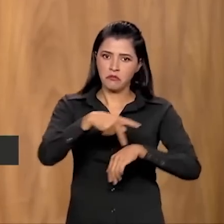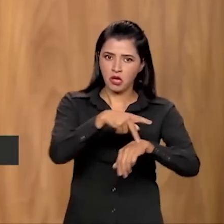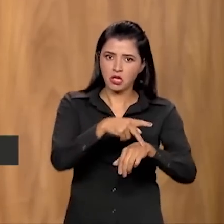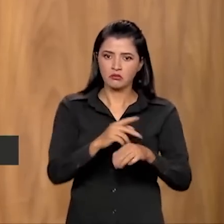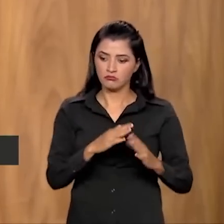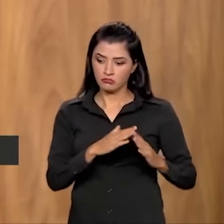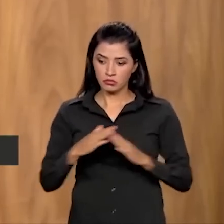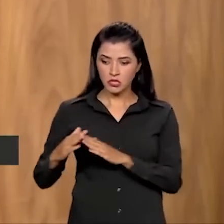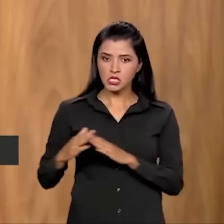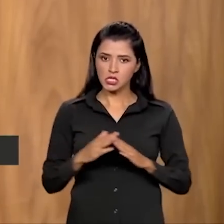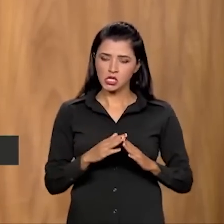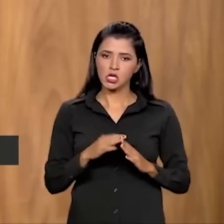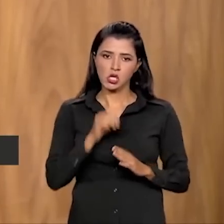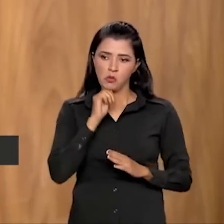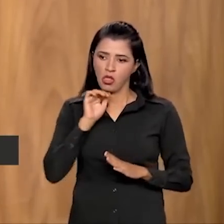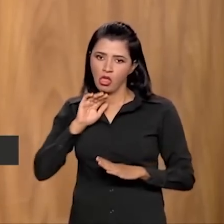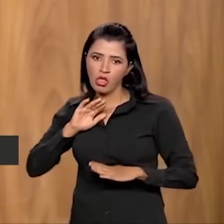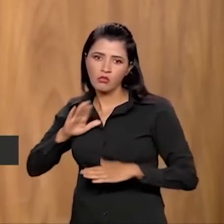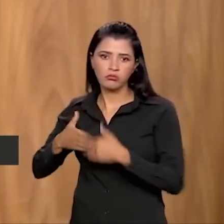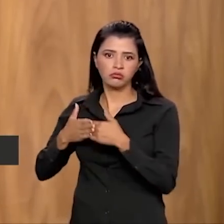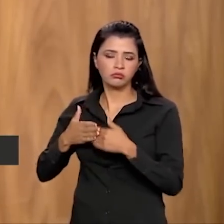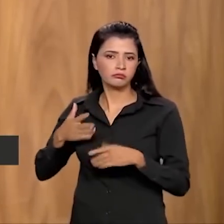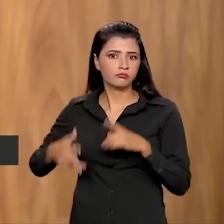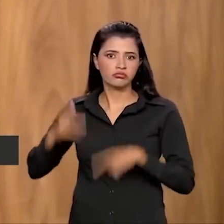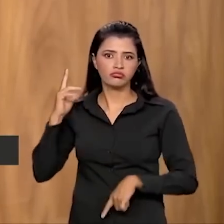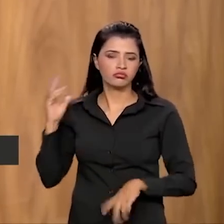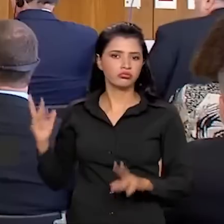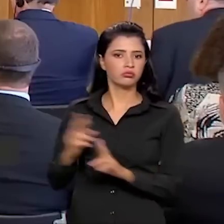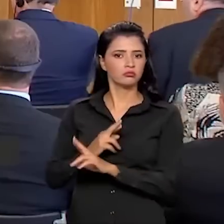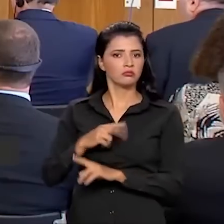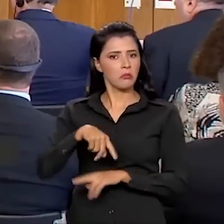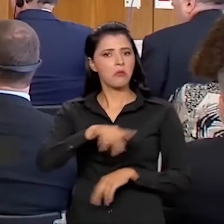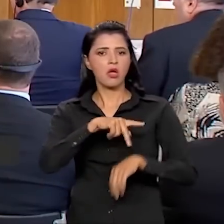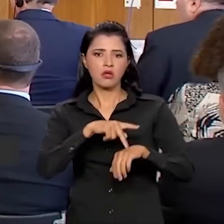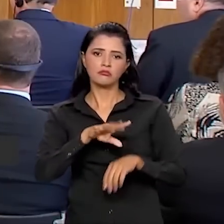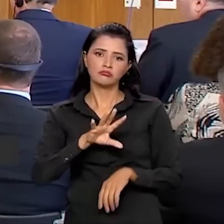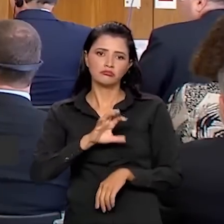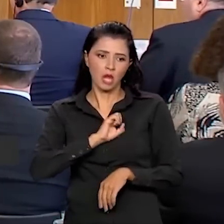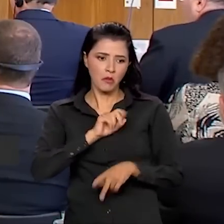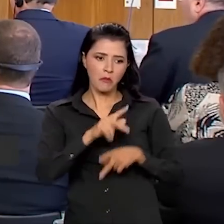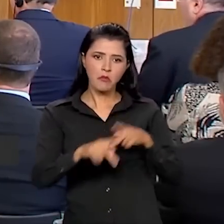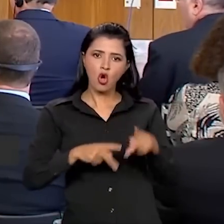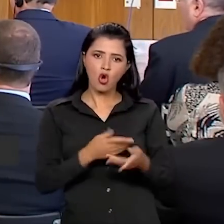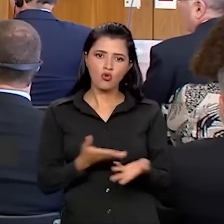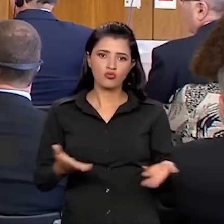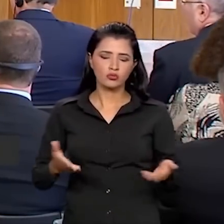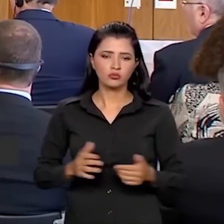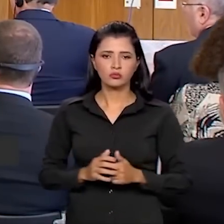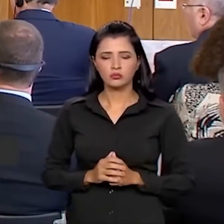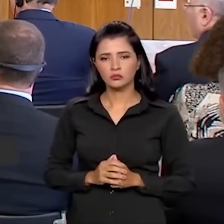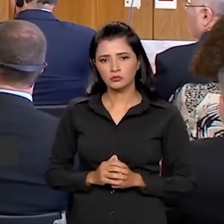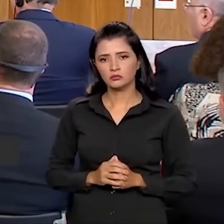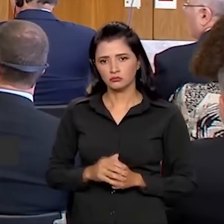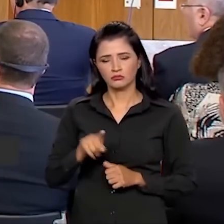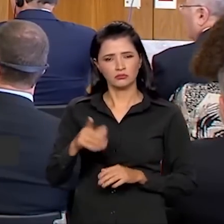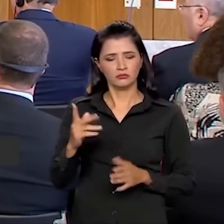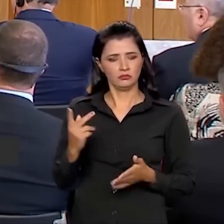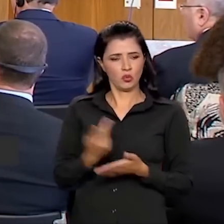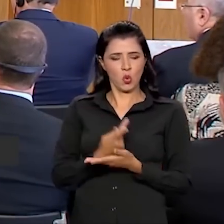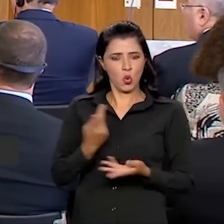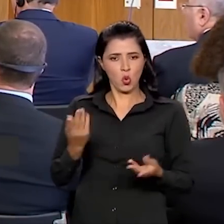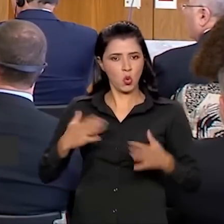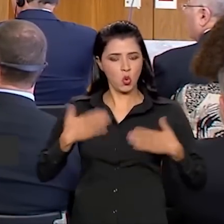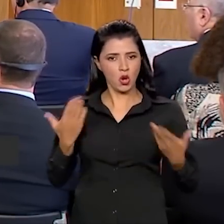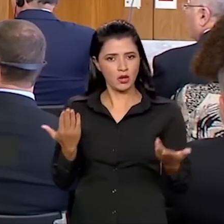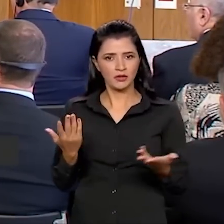Sendo países que nos queremos como povos. Países que se amam como povos. Incrível. Foi incrível.